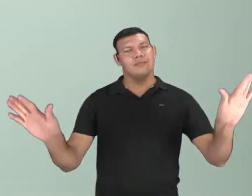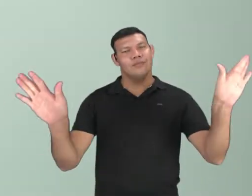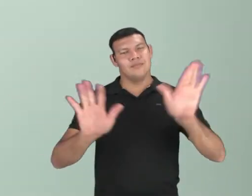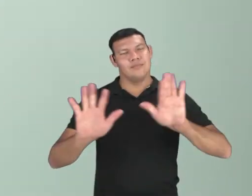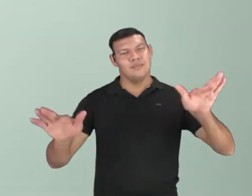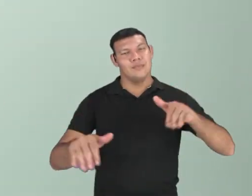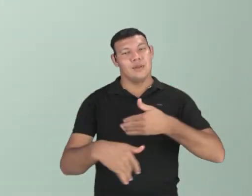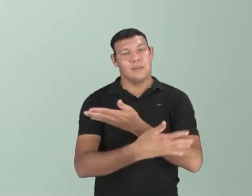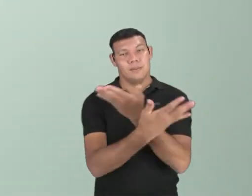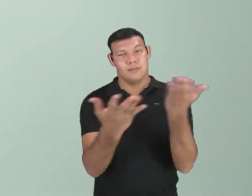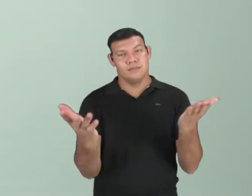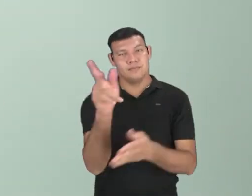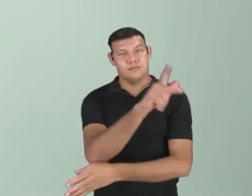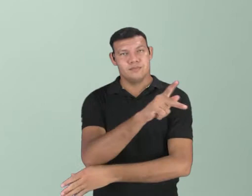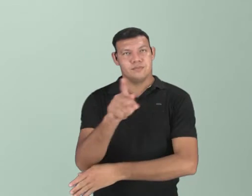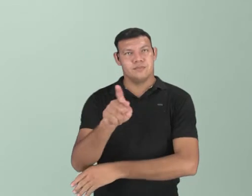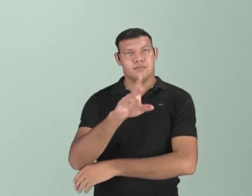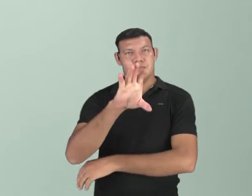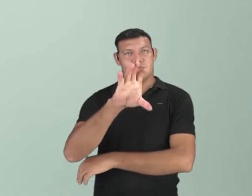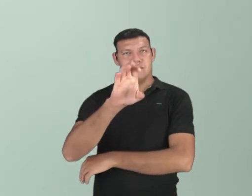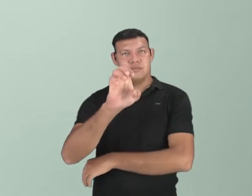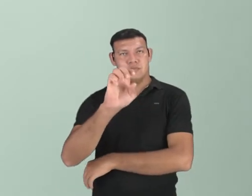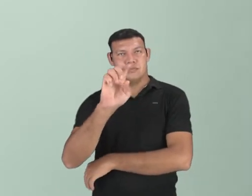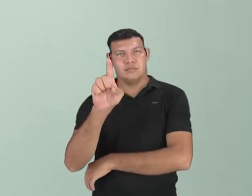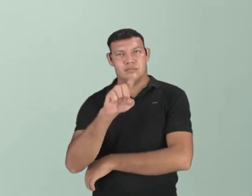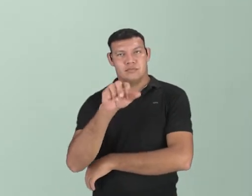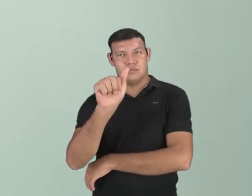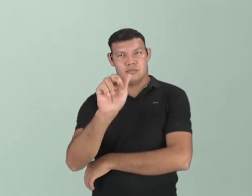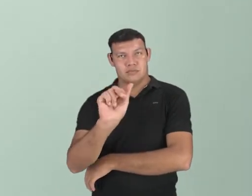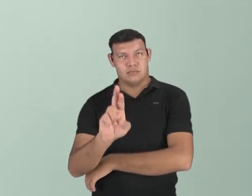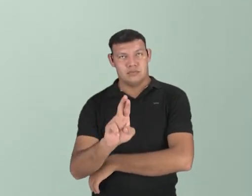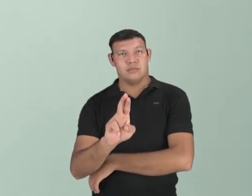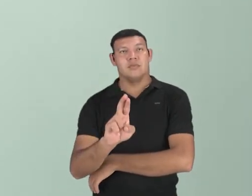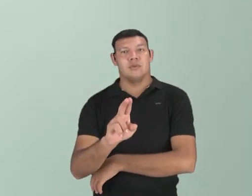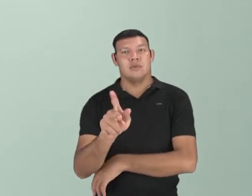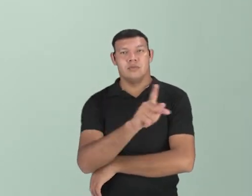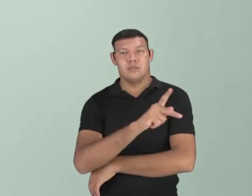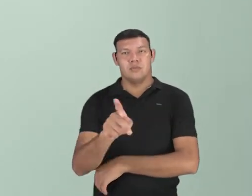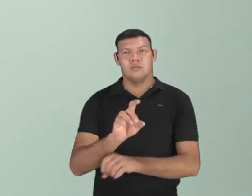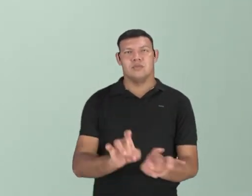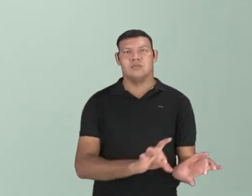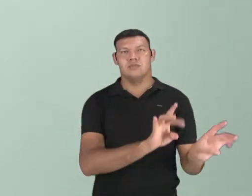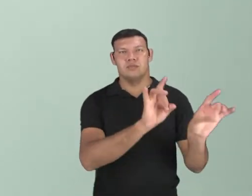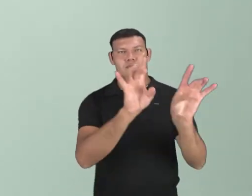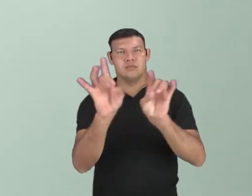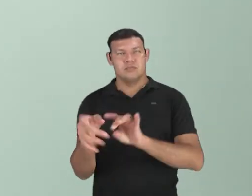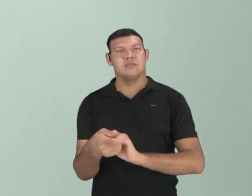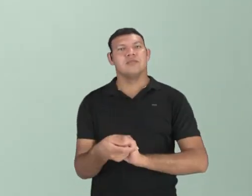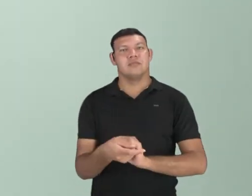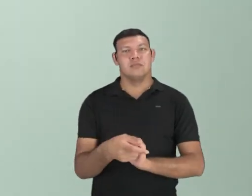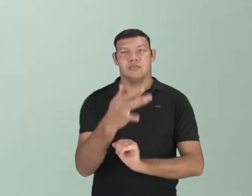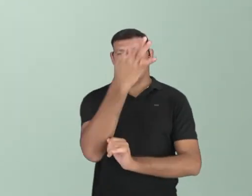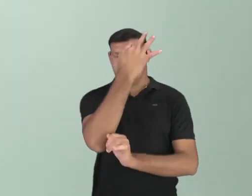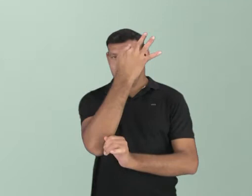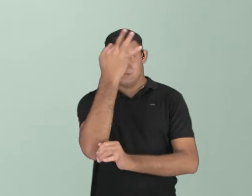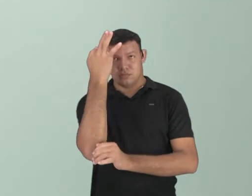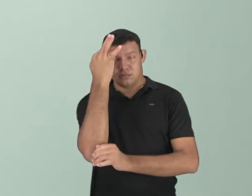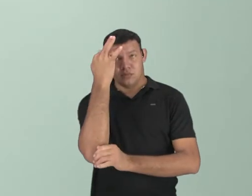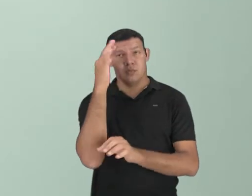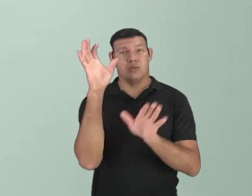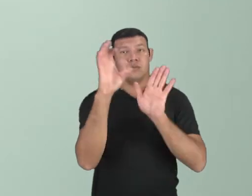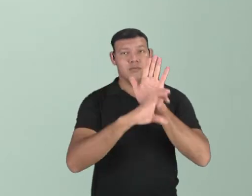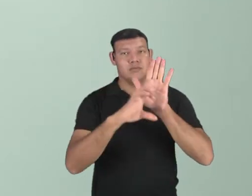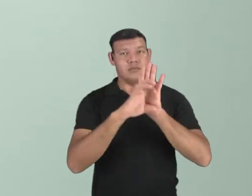Olá pessoal, sou o professor César Hildo, professor especialista em filosofia. Estamos com conteúdo de primeira